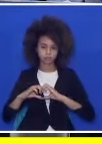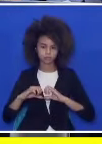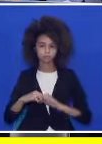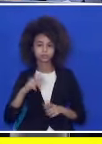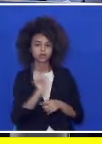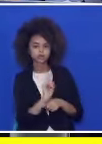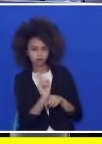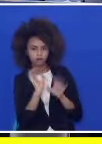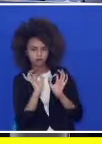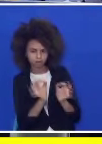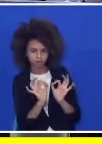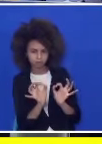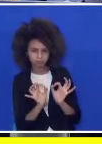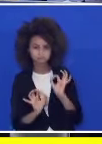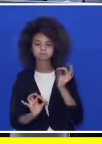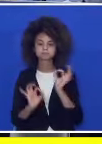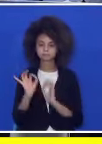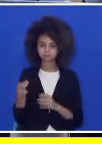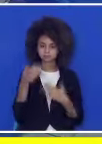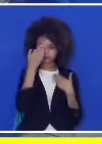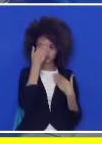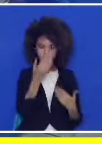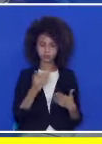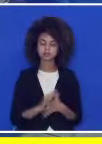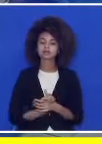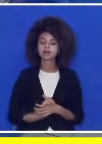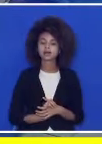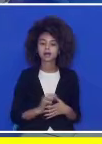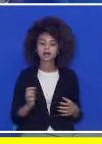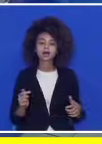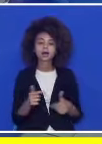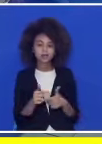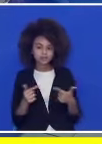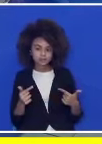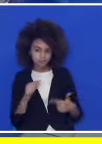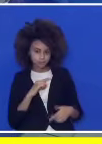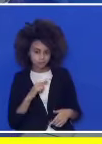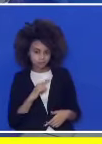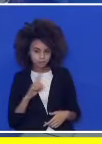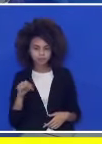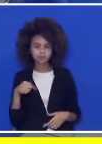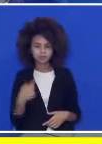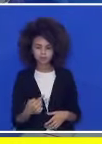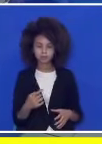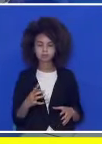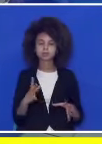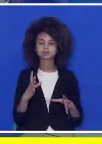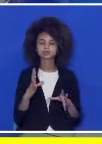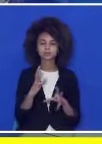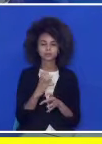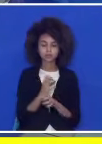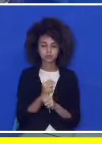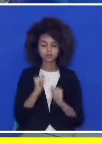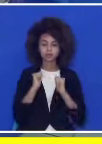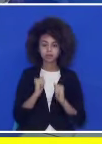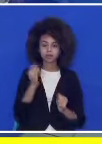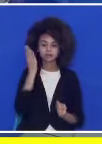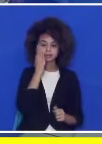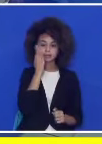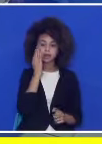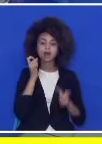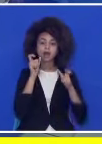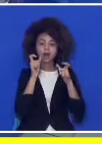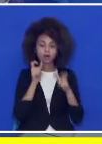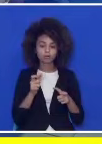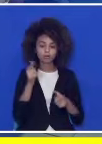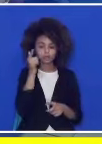confirmo. Sim, confirmo. Obrigado. A sorte estava na sua aposta. Logo após a apuração, você poderá saber de onde são